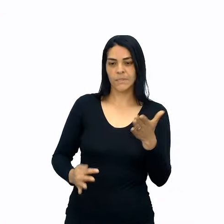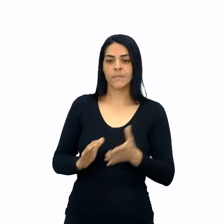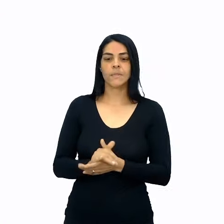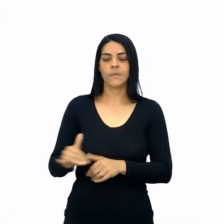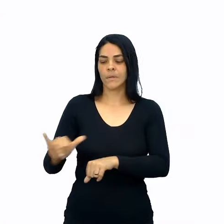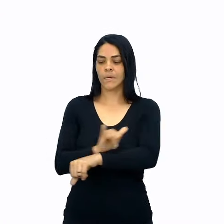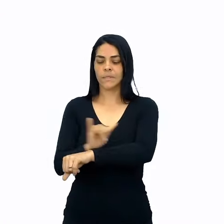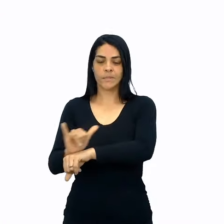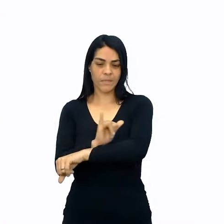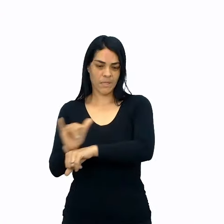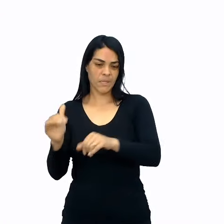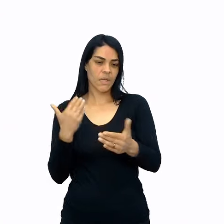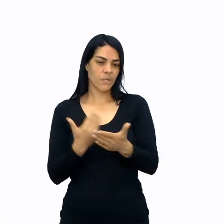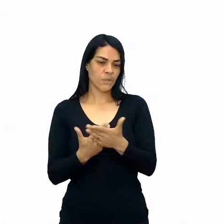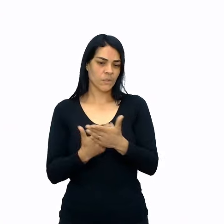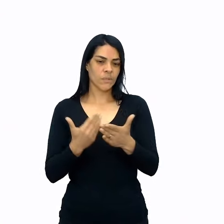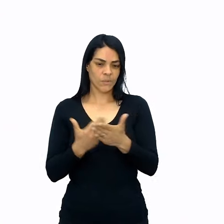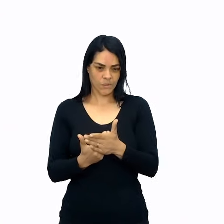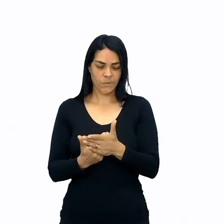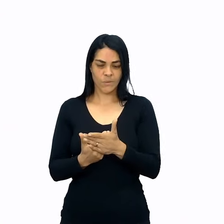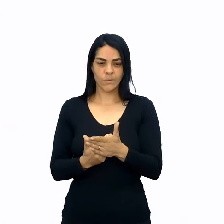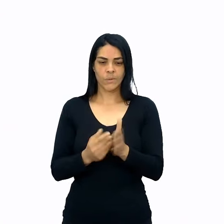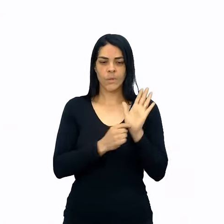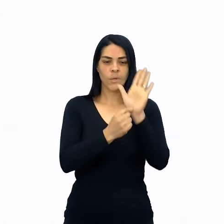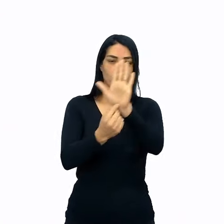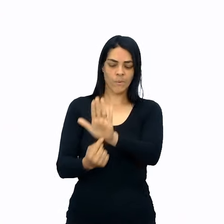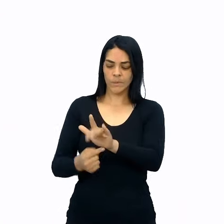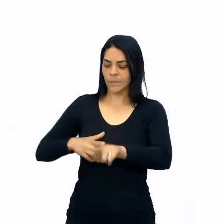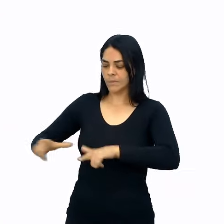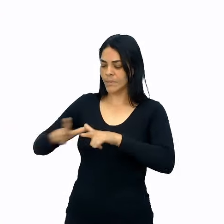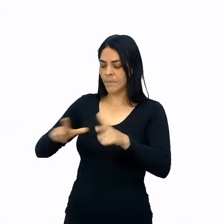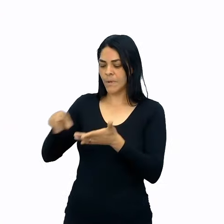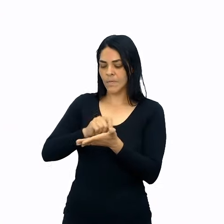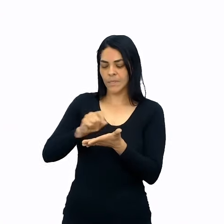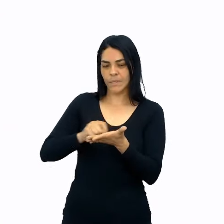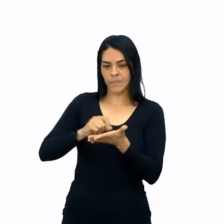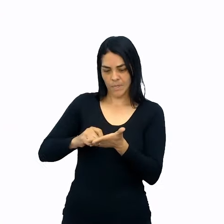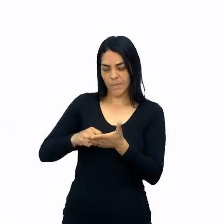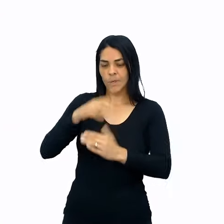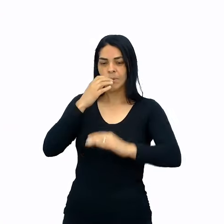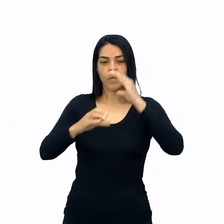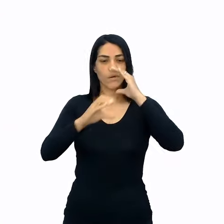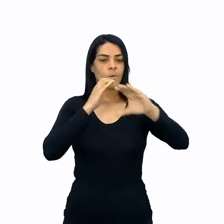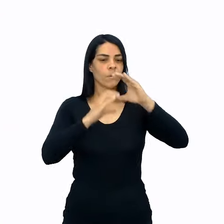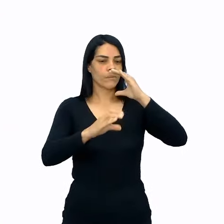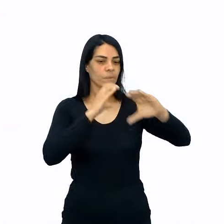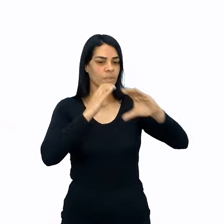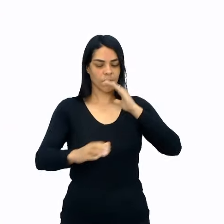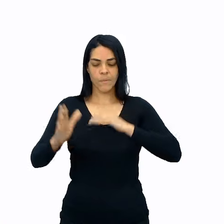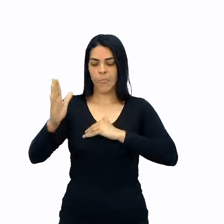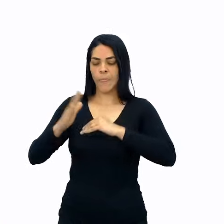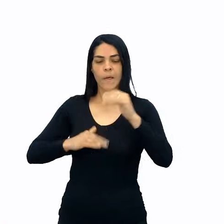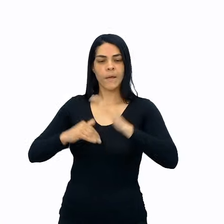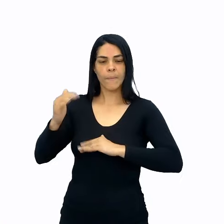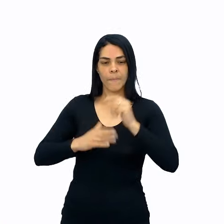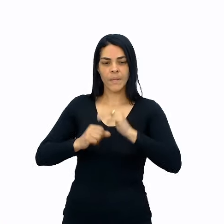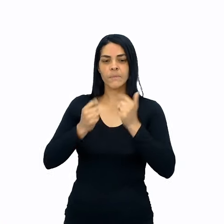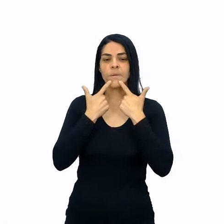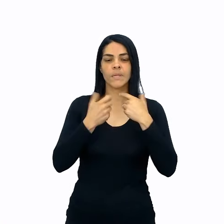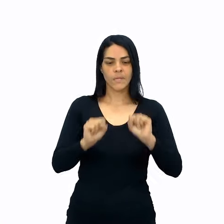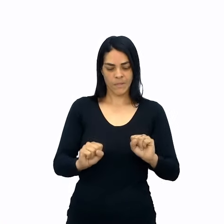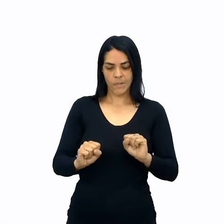seus estudos visam trabalhar com a escrita no âmbito da comunicação e as práticas de linguagem